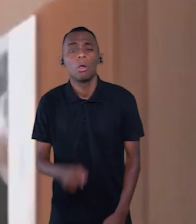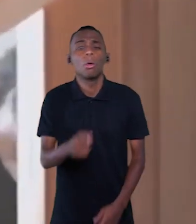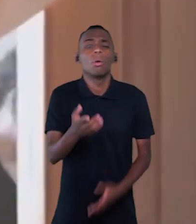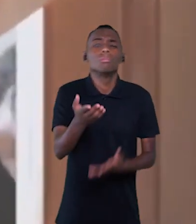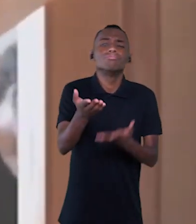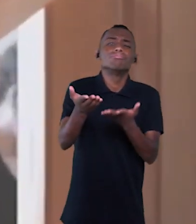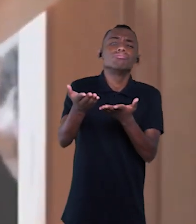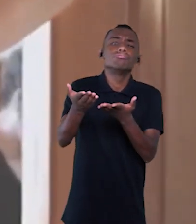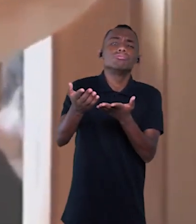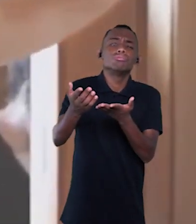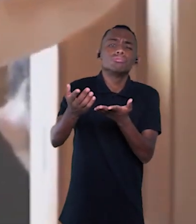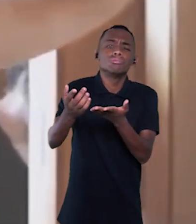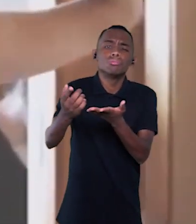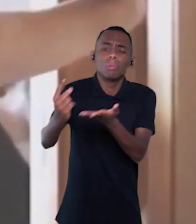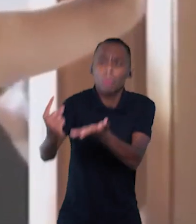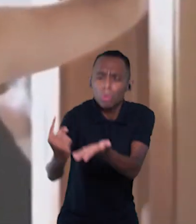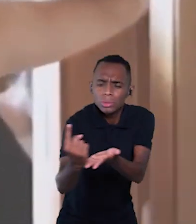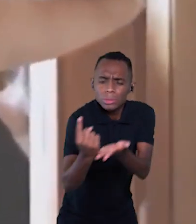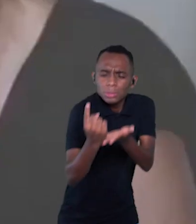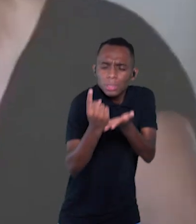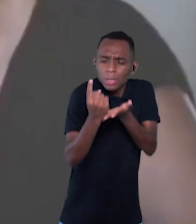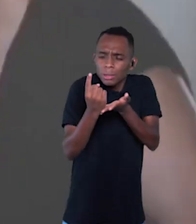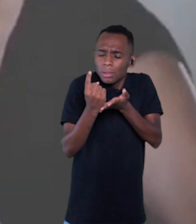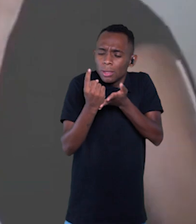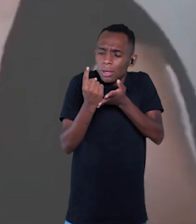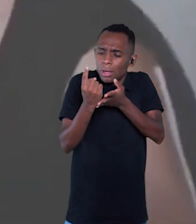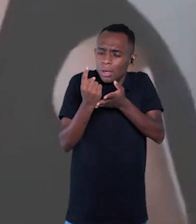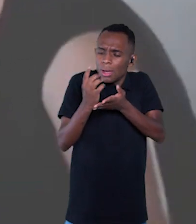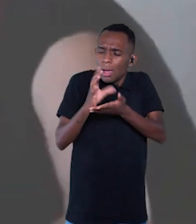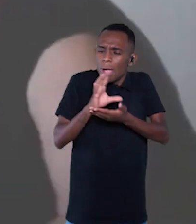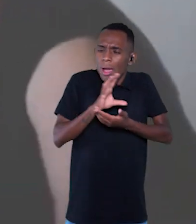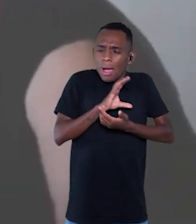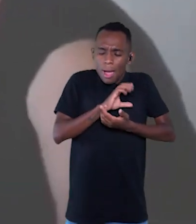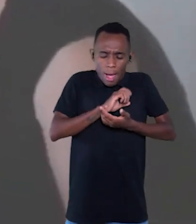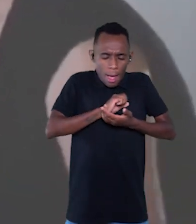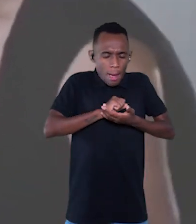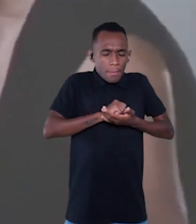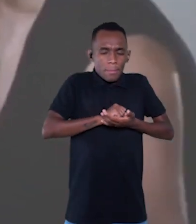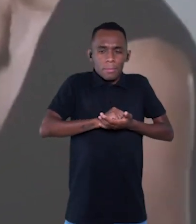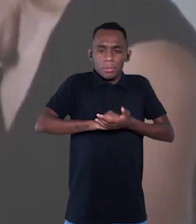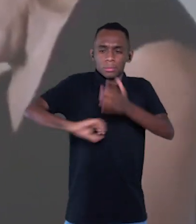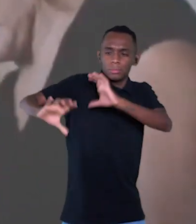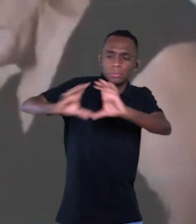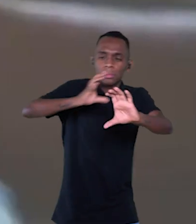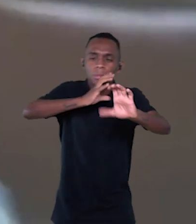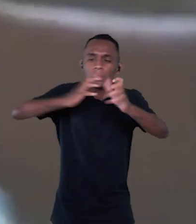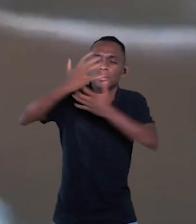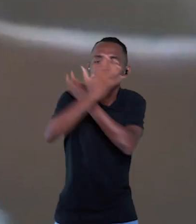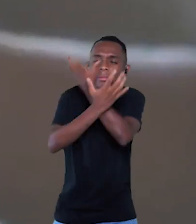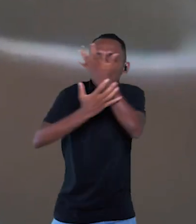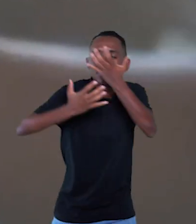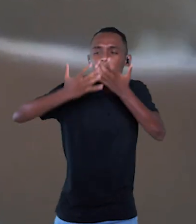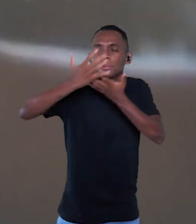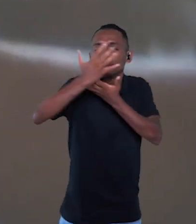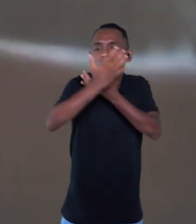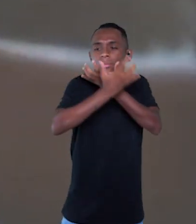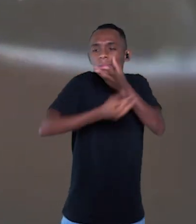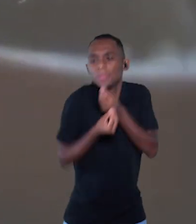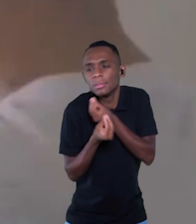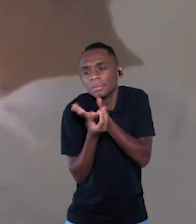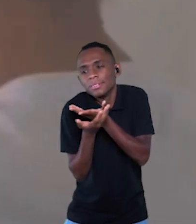Quando você chegar, amor, uma doce canção vai estar